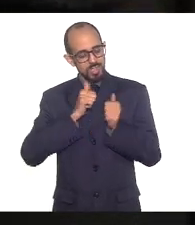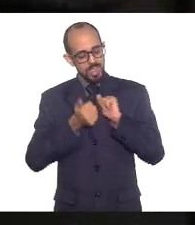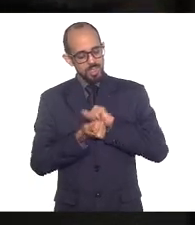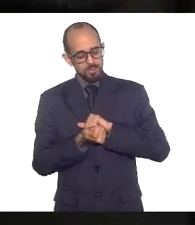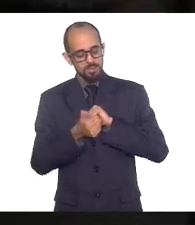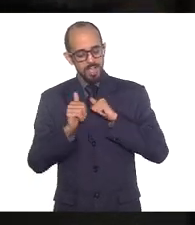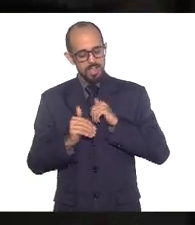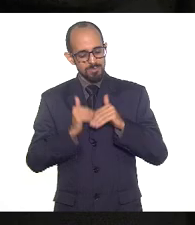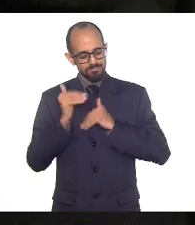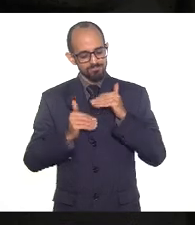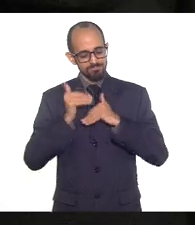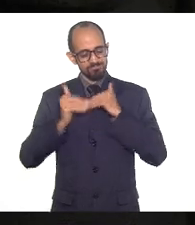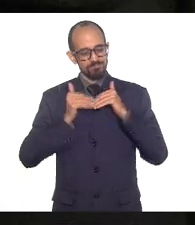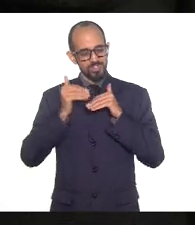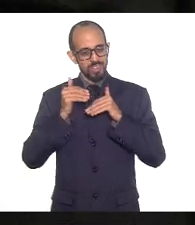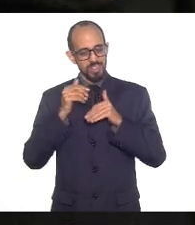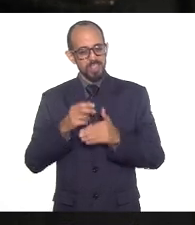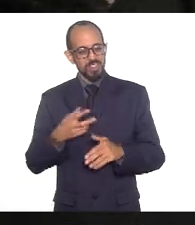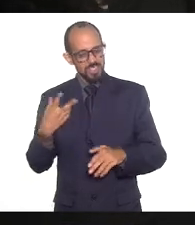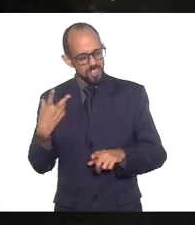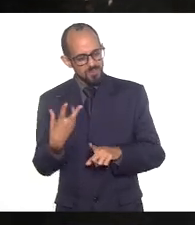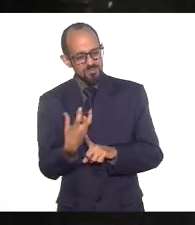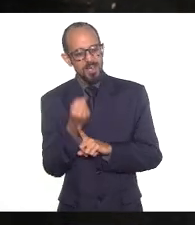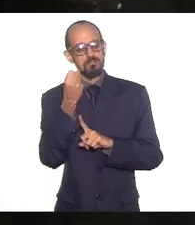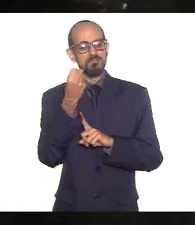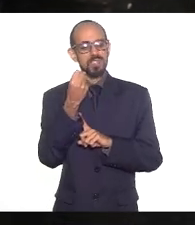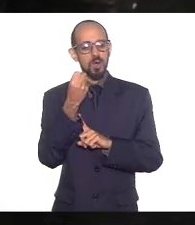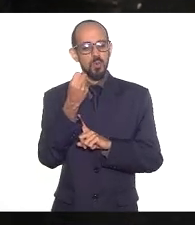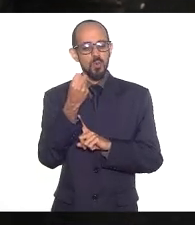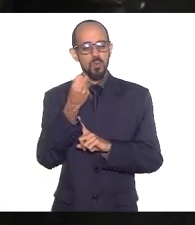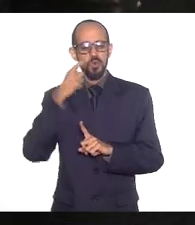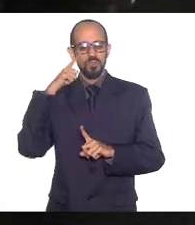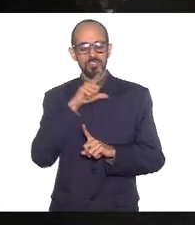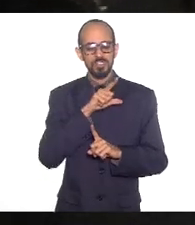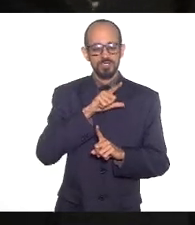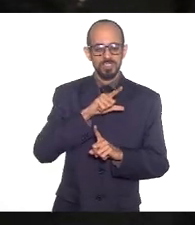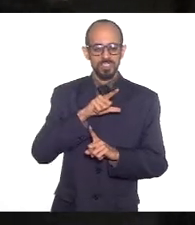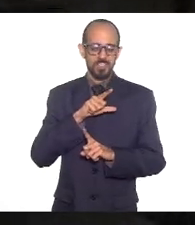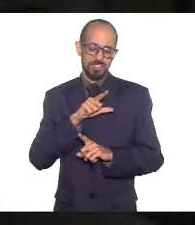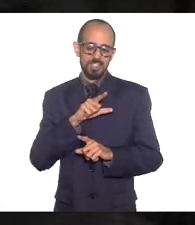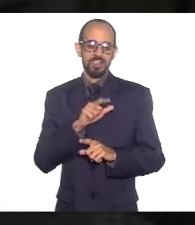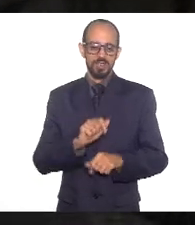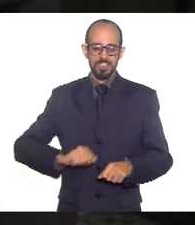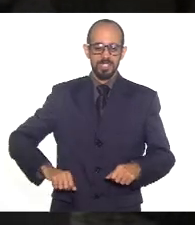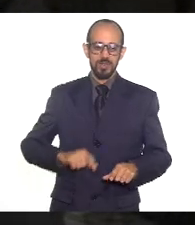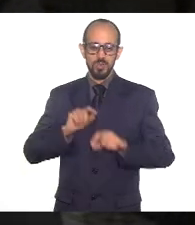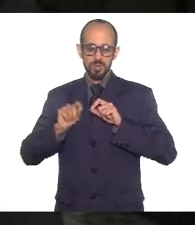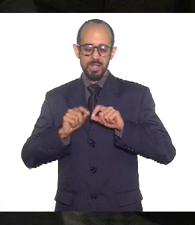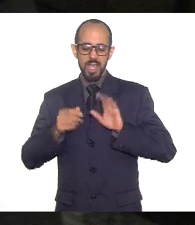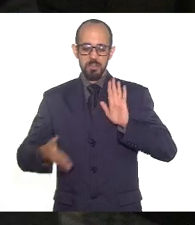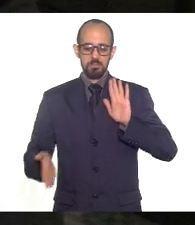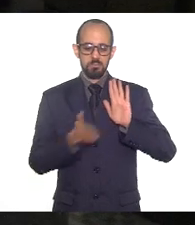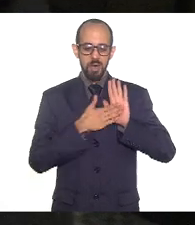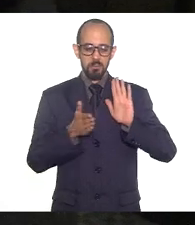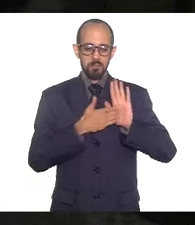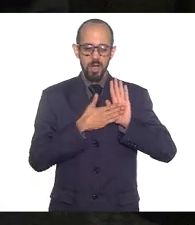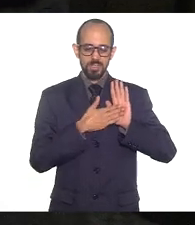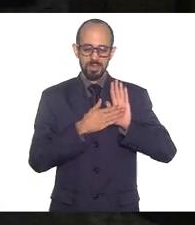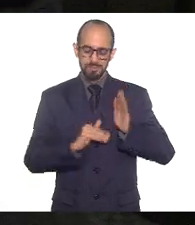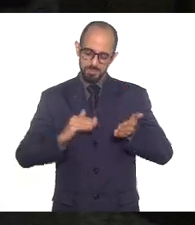frente e fosse vitoriosos fossemos vitoriosas na nossa proposta